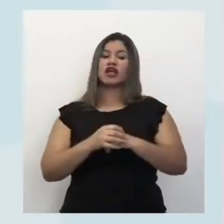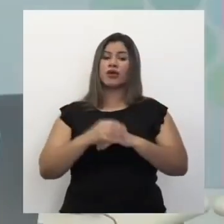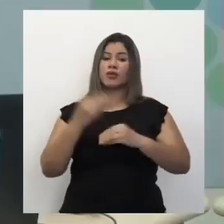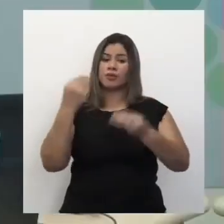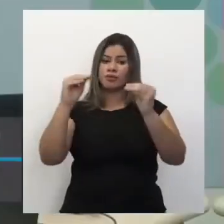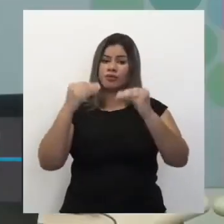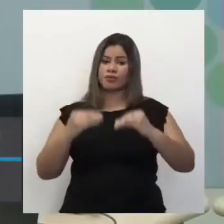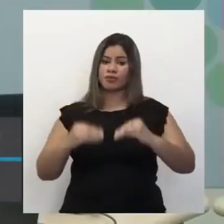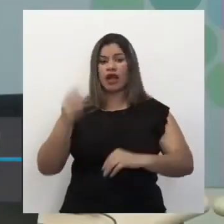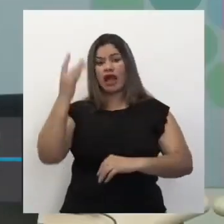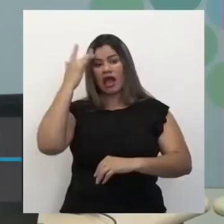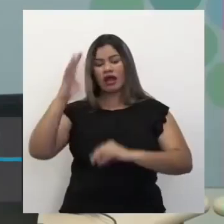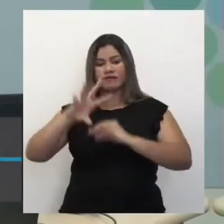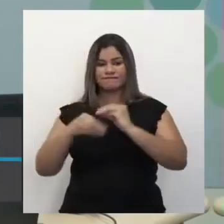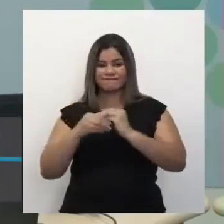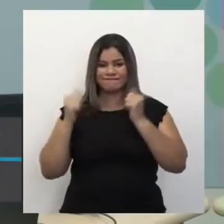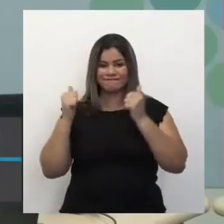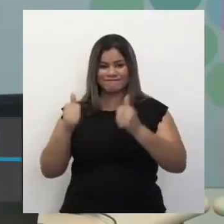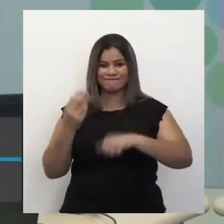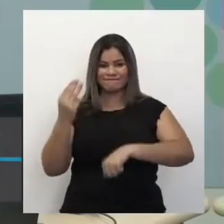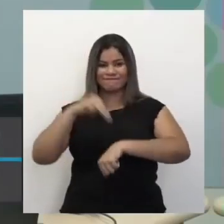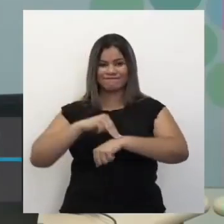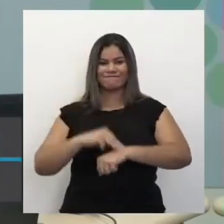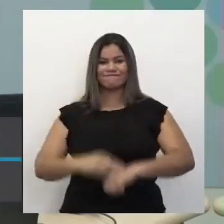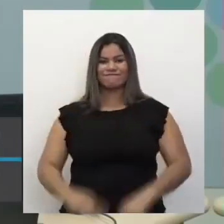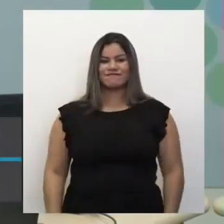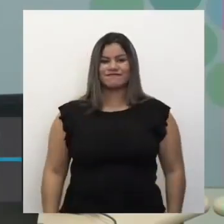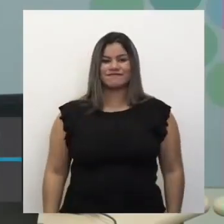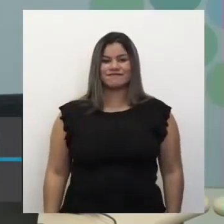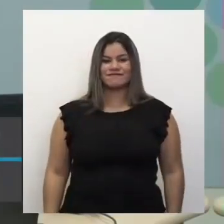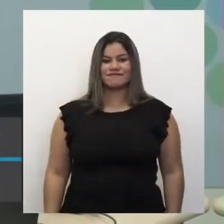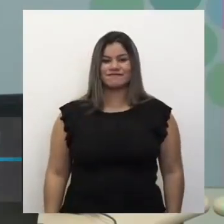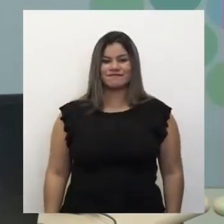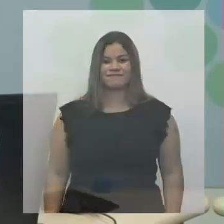coisa mais que você achar que enriqueça, tá bom? 3 minutinhos.